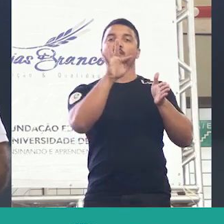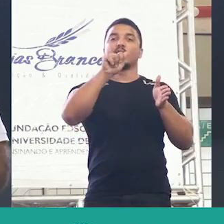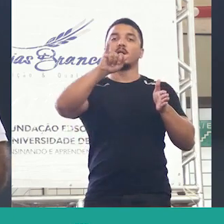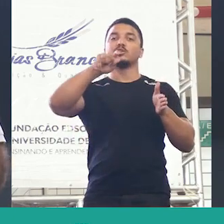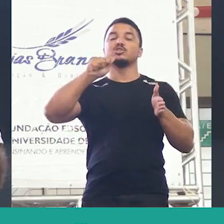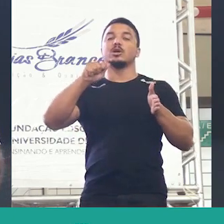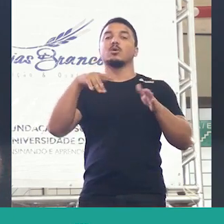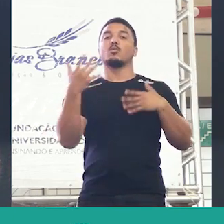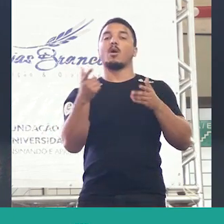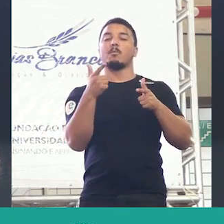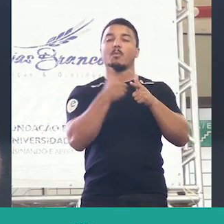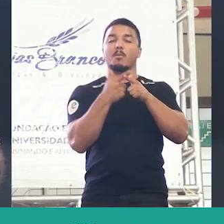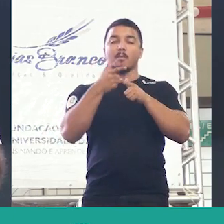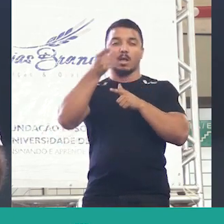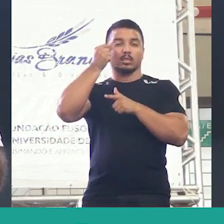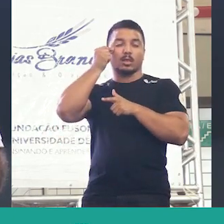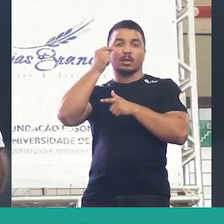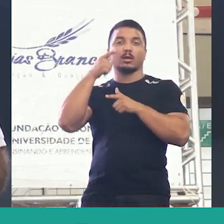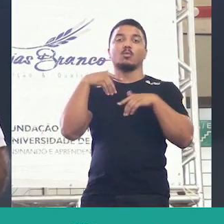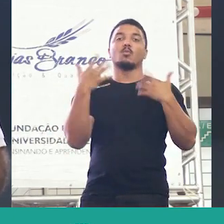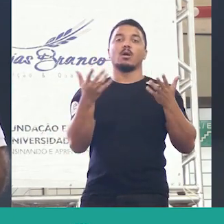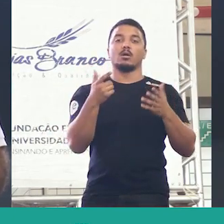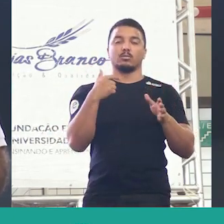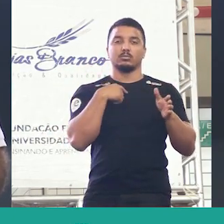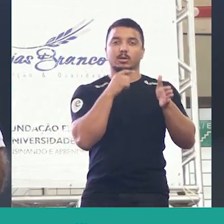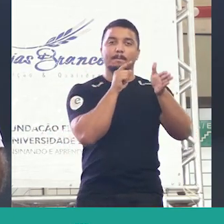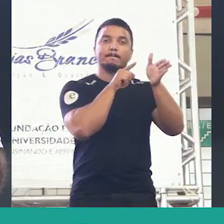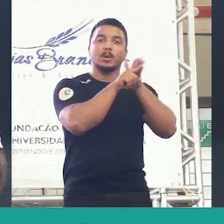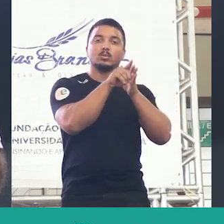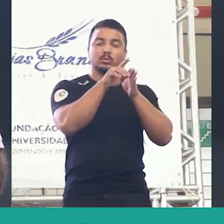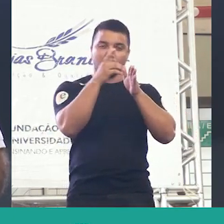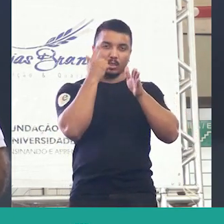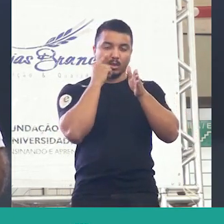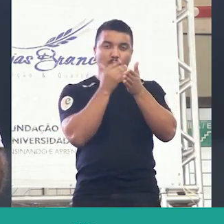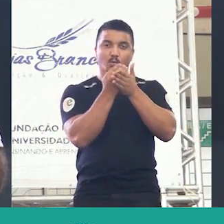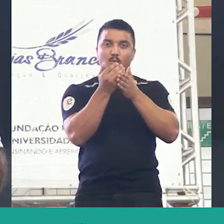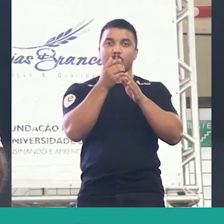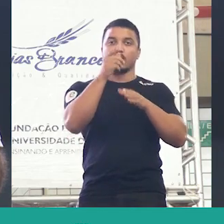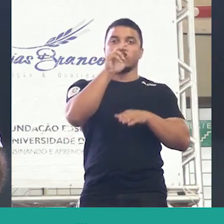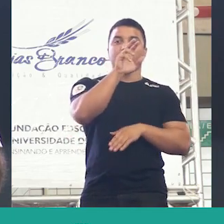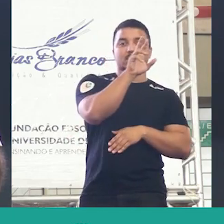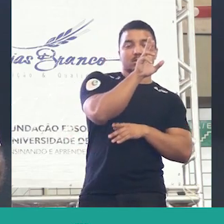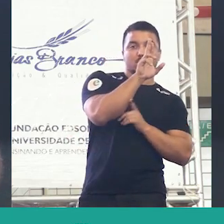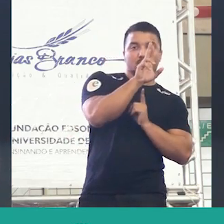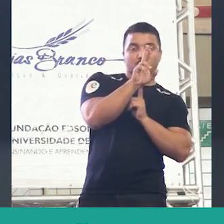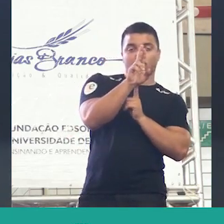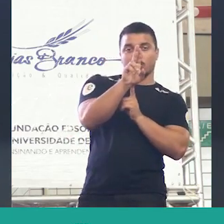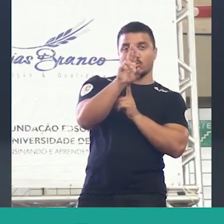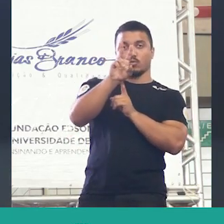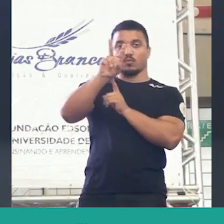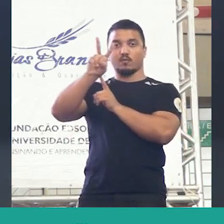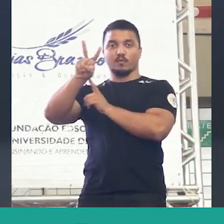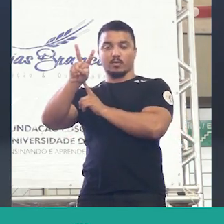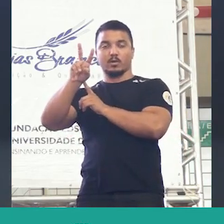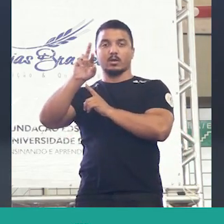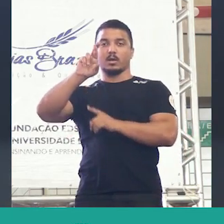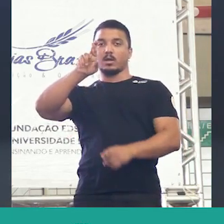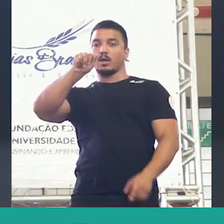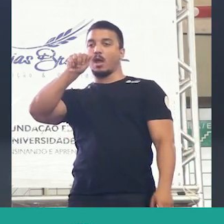faixa de luz que prejudica o seu olho. No início da questão, a incidência direta de